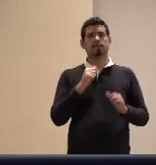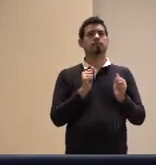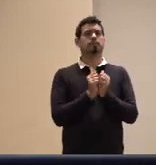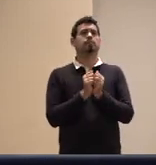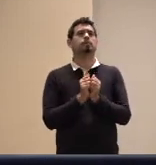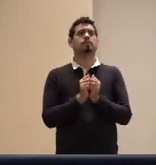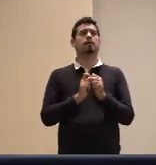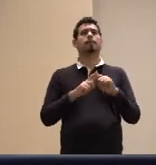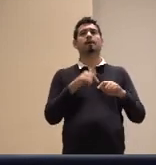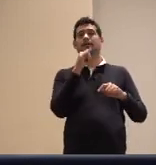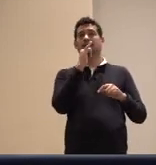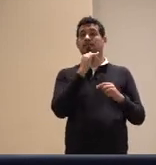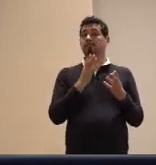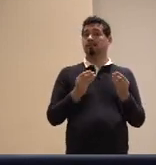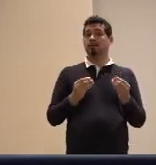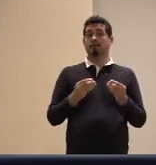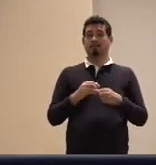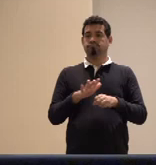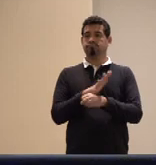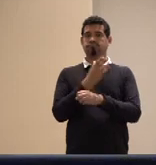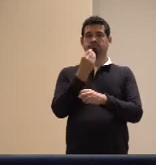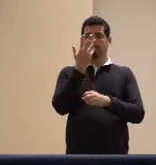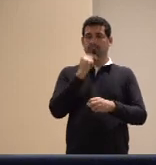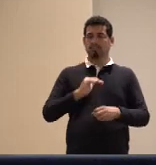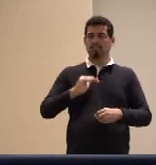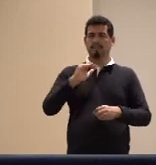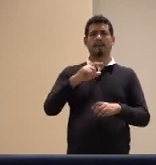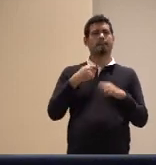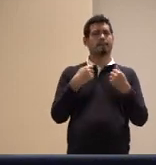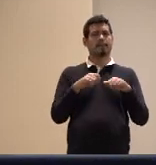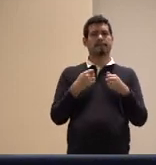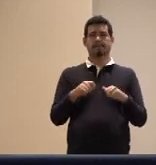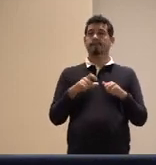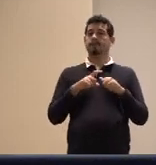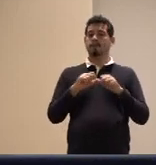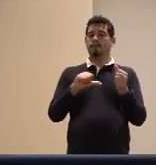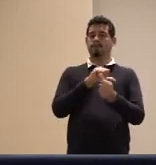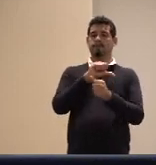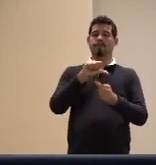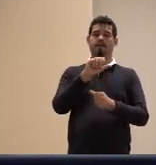Então, como a demanda sempre foi muito alta, a gente teve que se tornar abrigo.